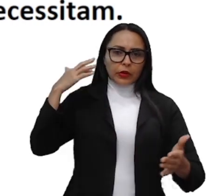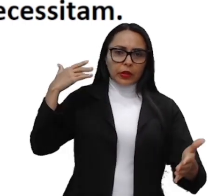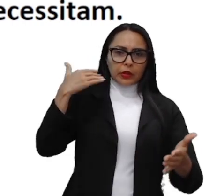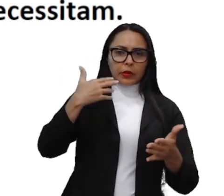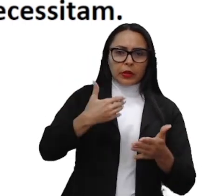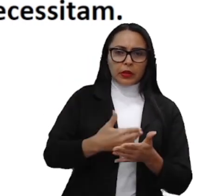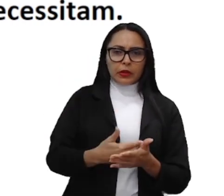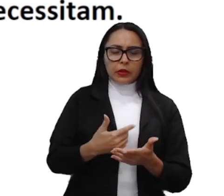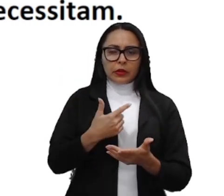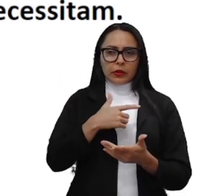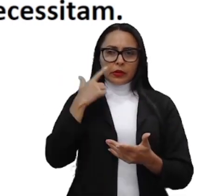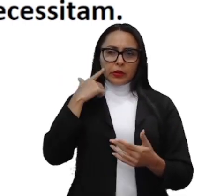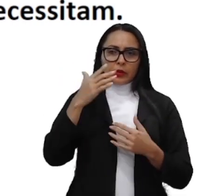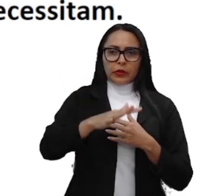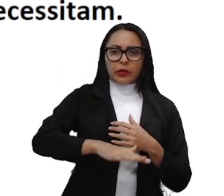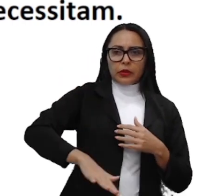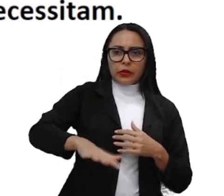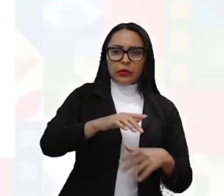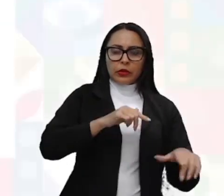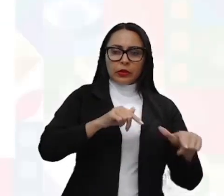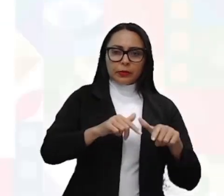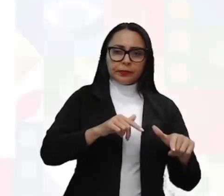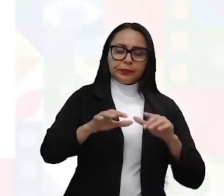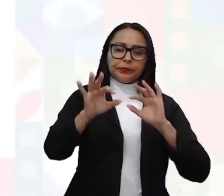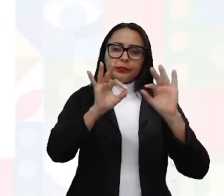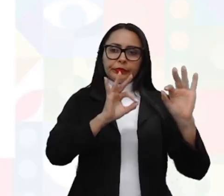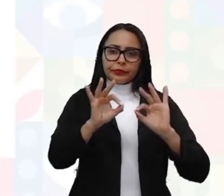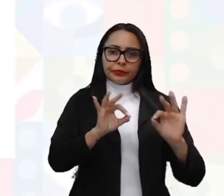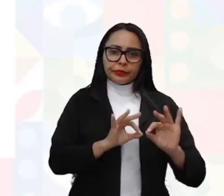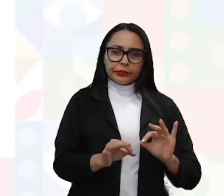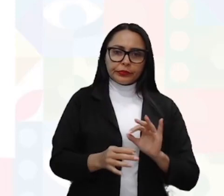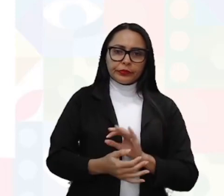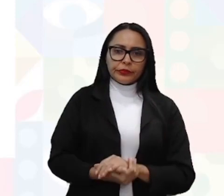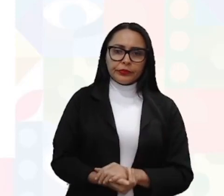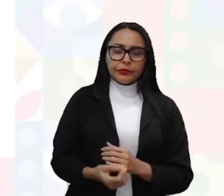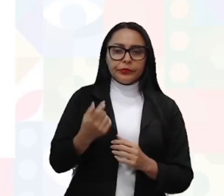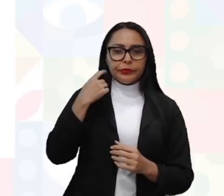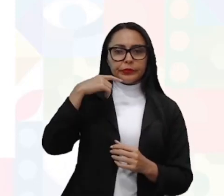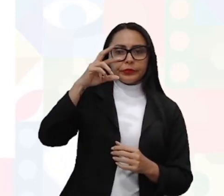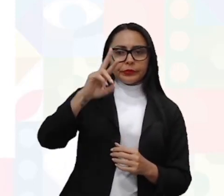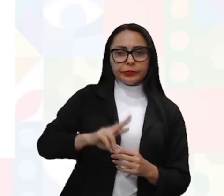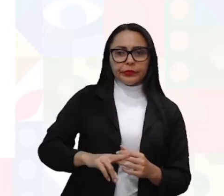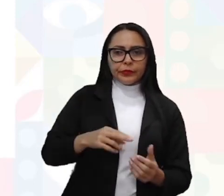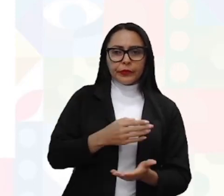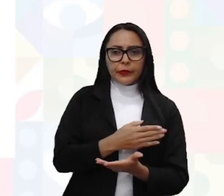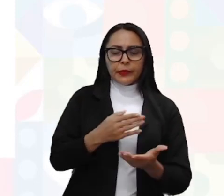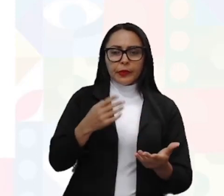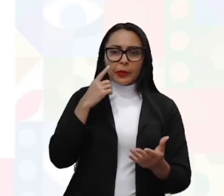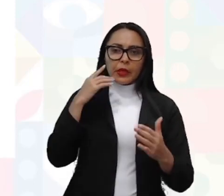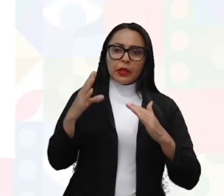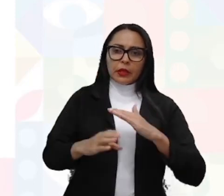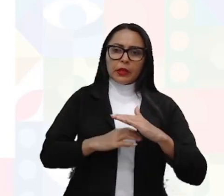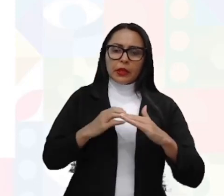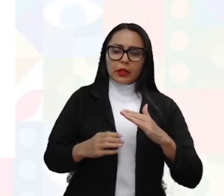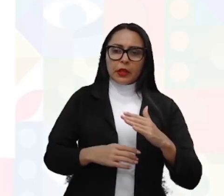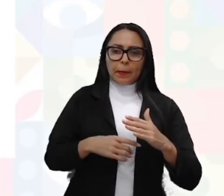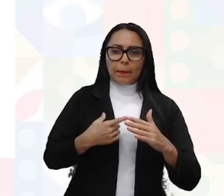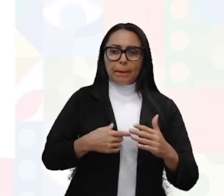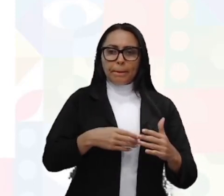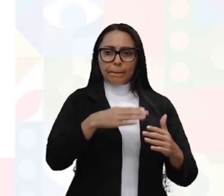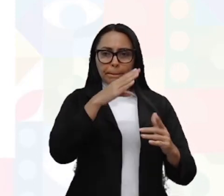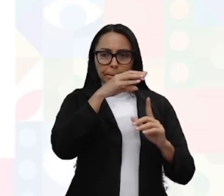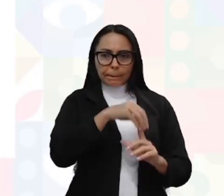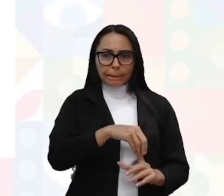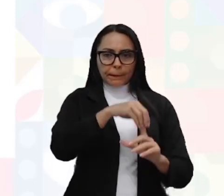esse mesmo exerce sobre as atividades operacionais das organizações são razões suficientes para que a empresa priorize a